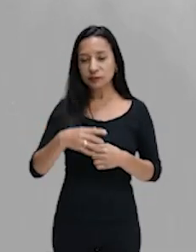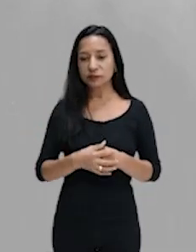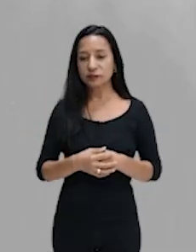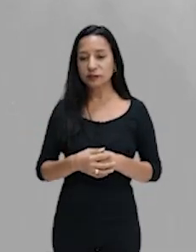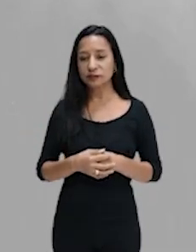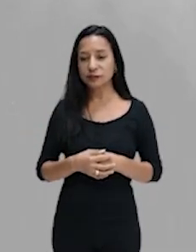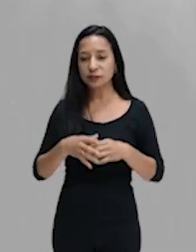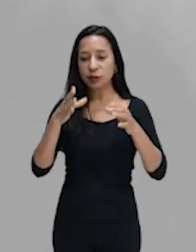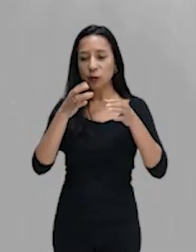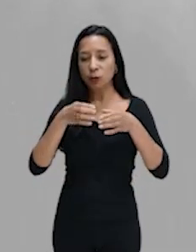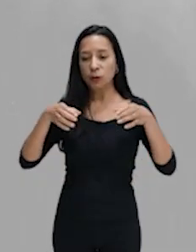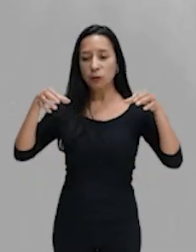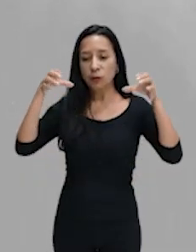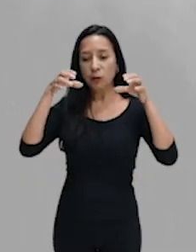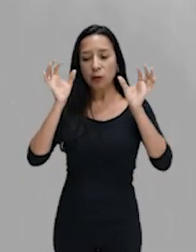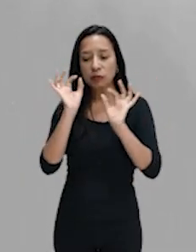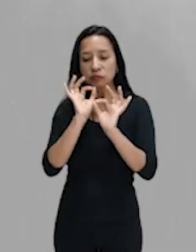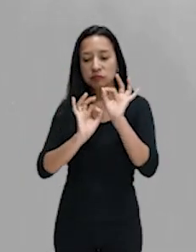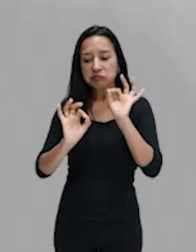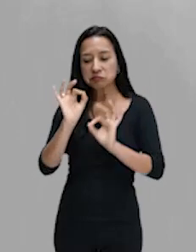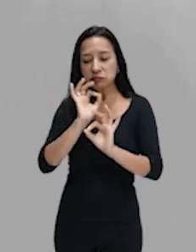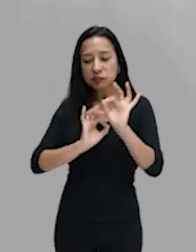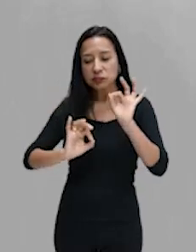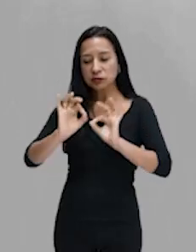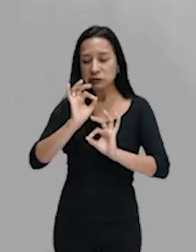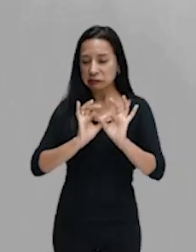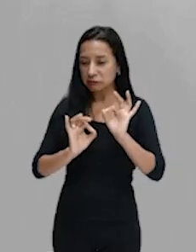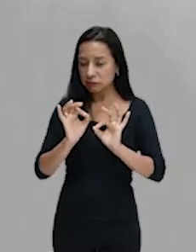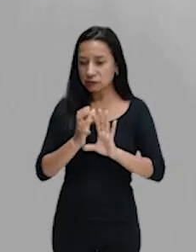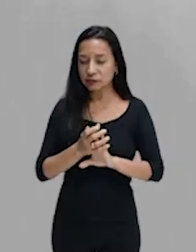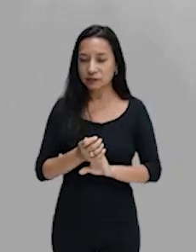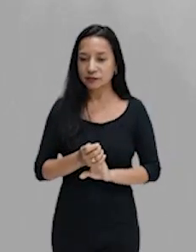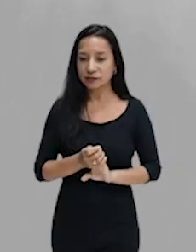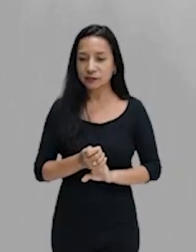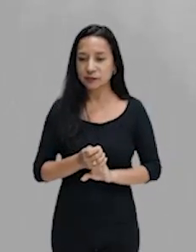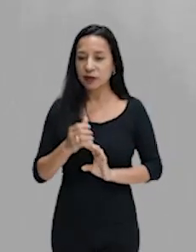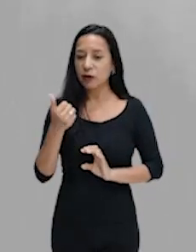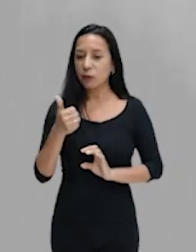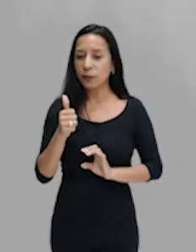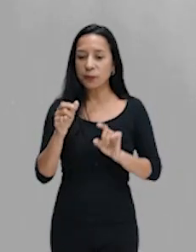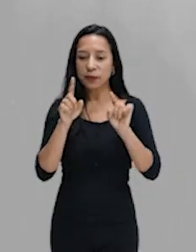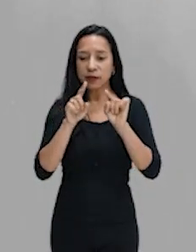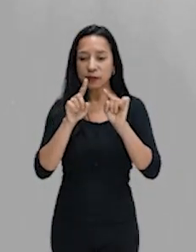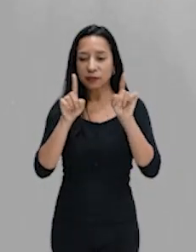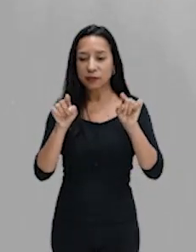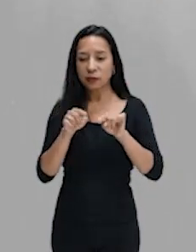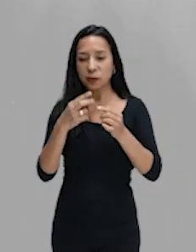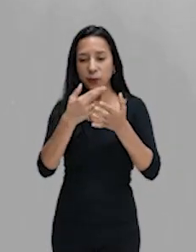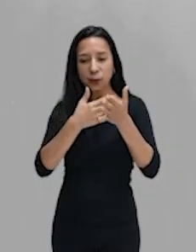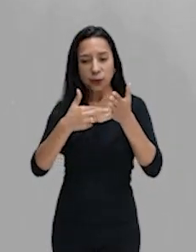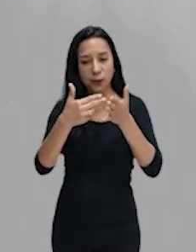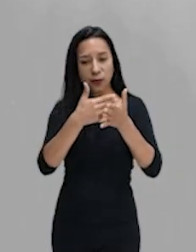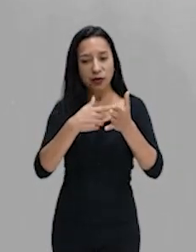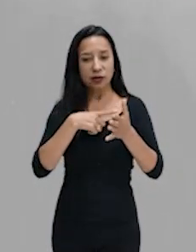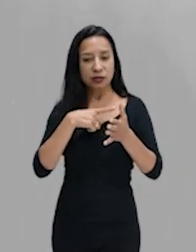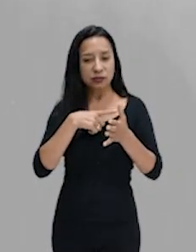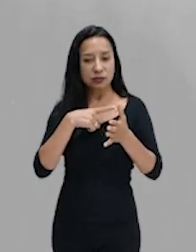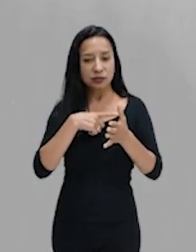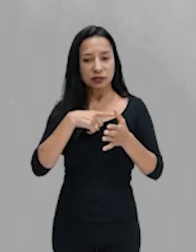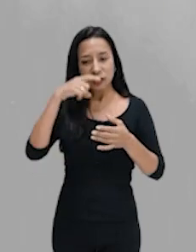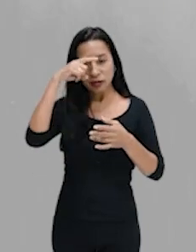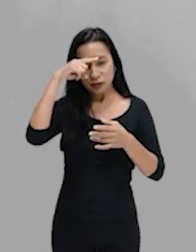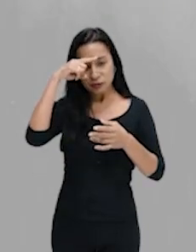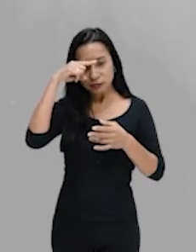meio do que ela mais gostava, que eram plantas, tá? Então ela fica envolta nas plantas, as cores bem fortes, bem vivas